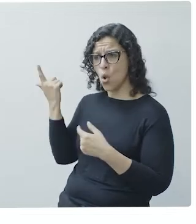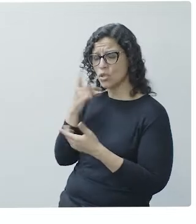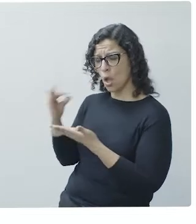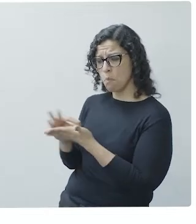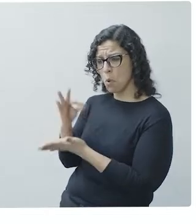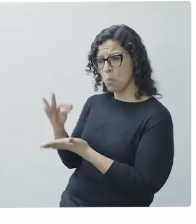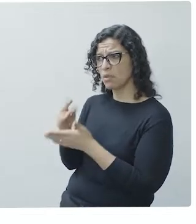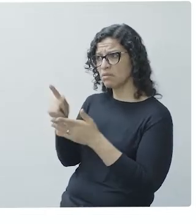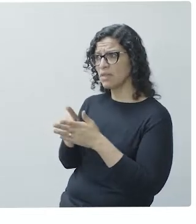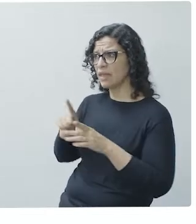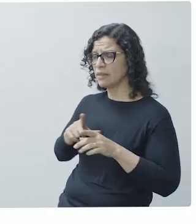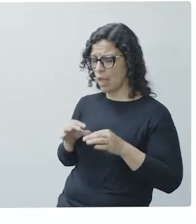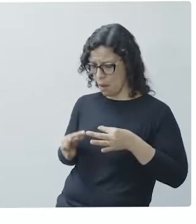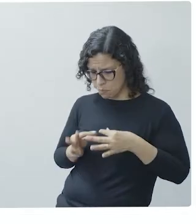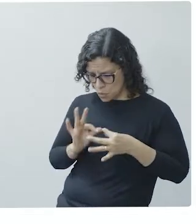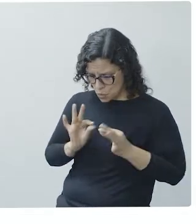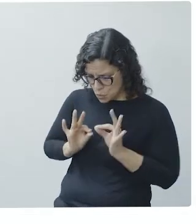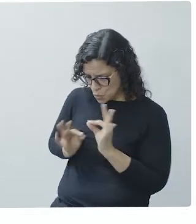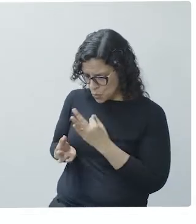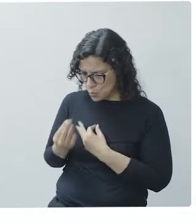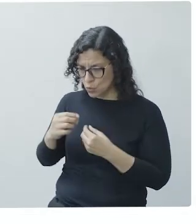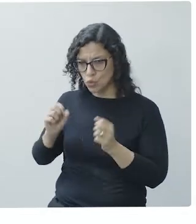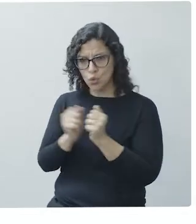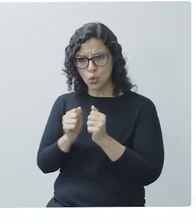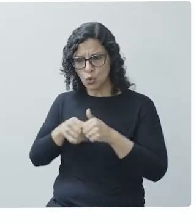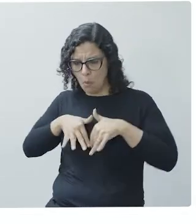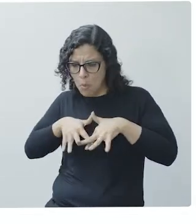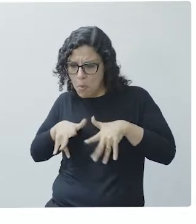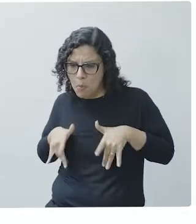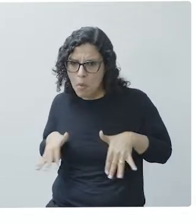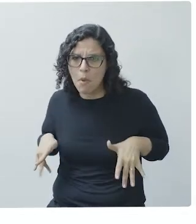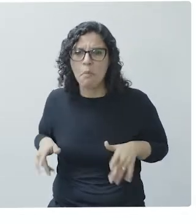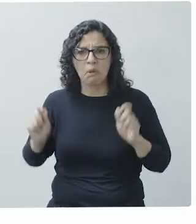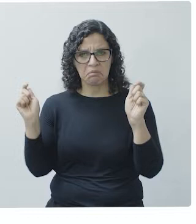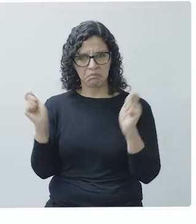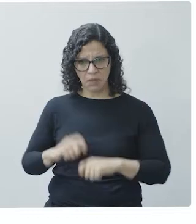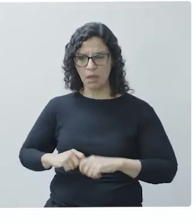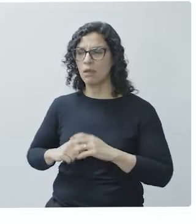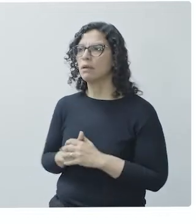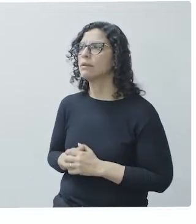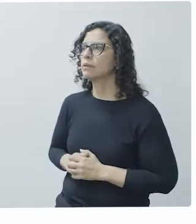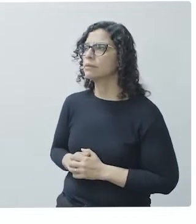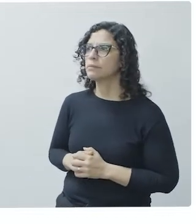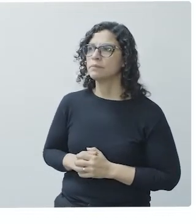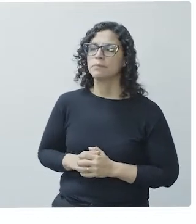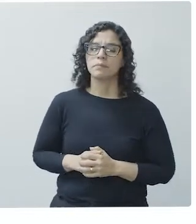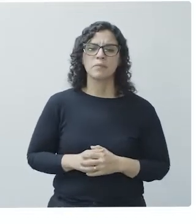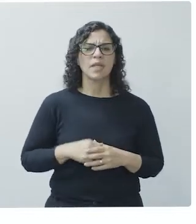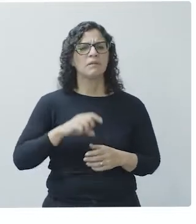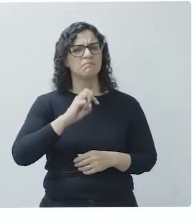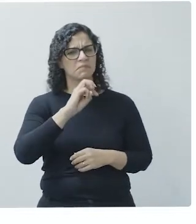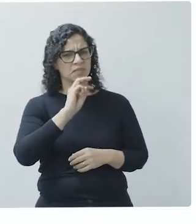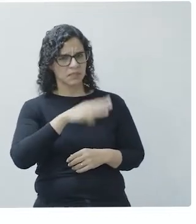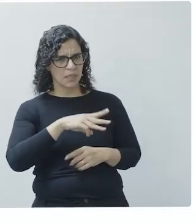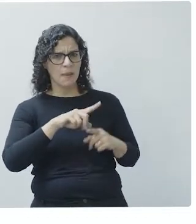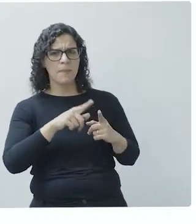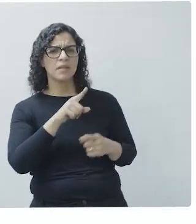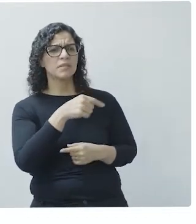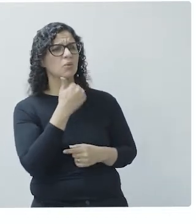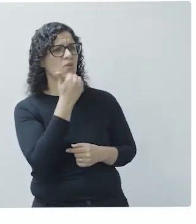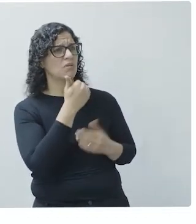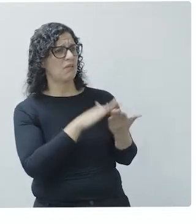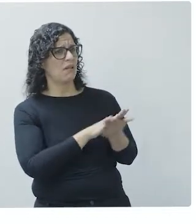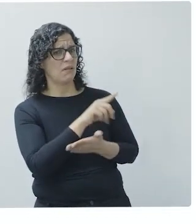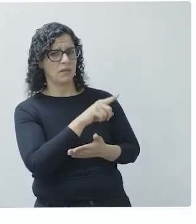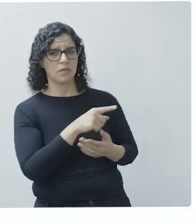coso, prendo um pedaço ao outro, dou feição aos babados. Sim, mas que vale